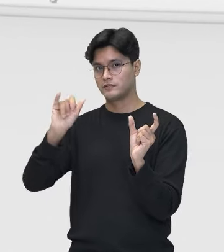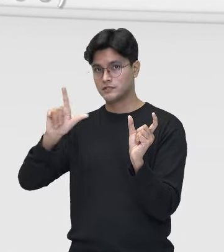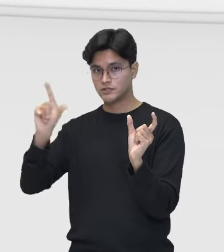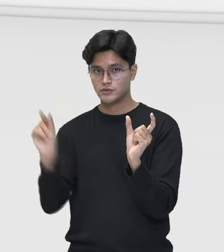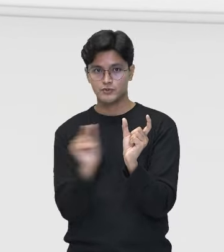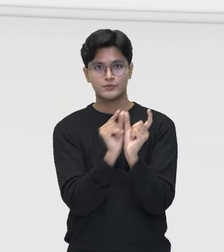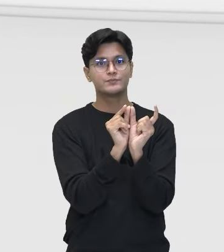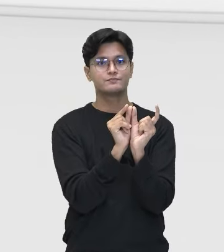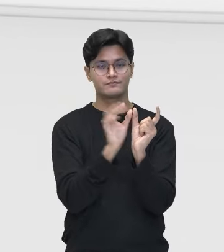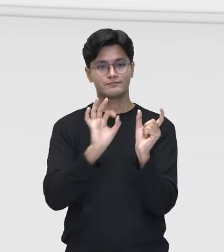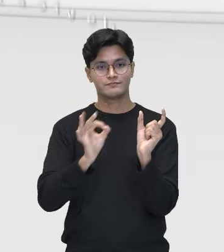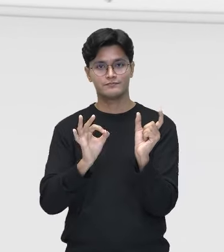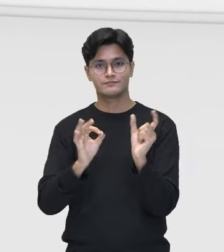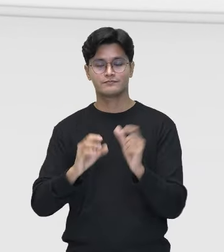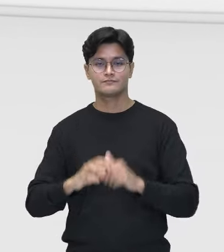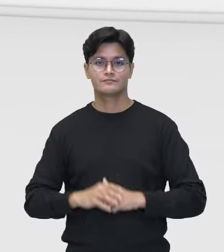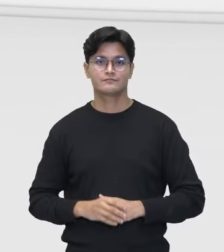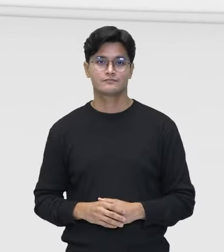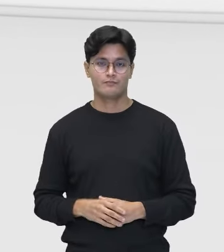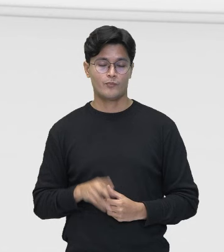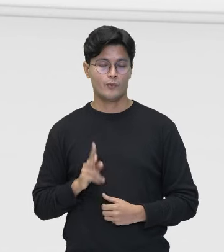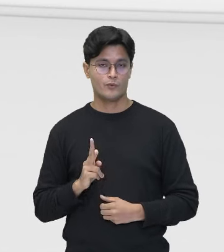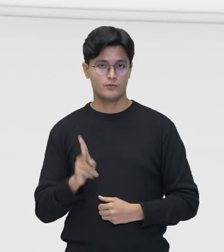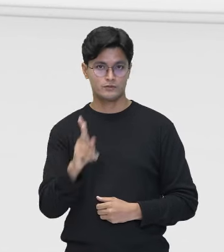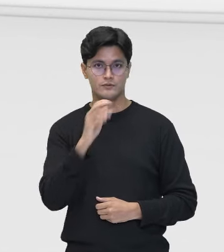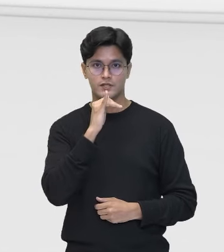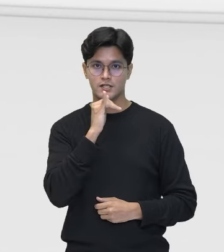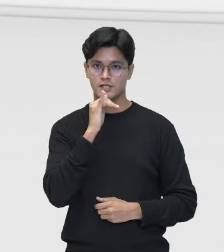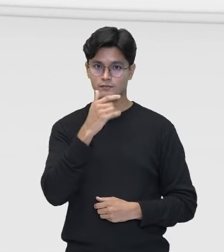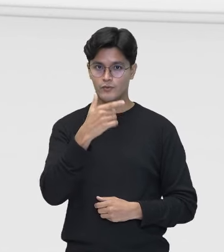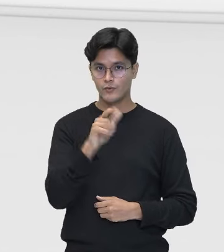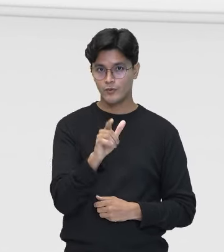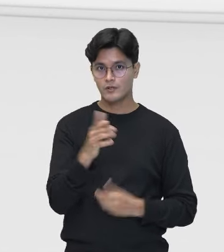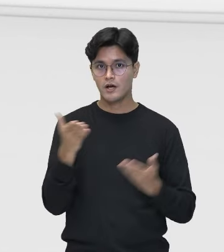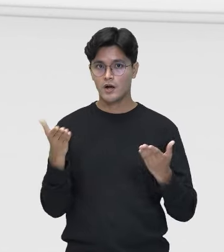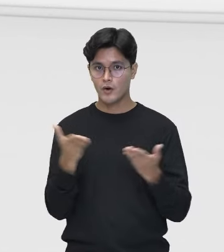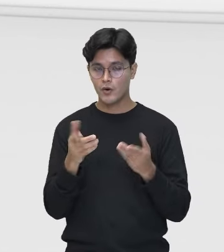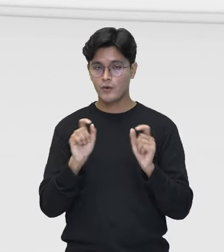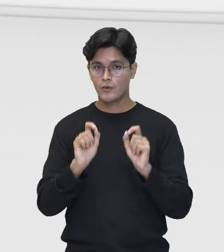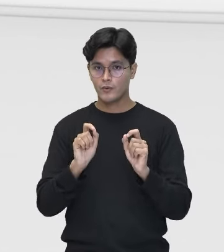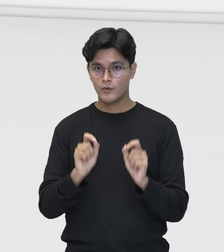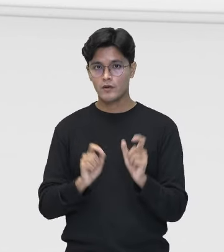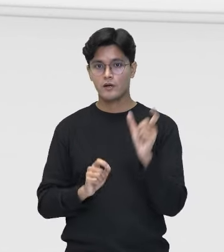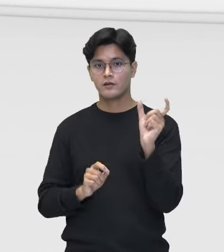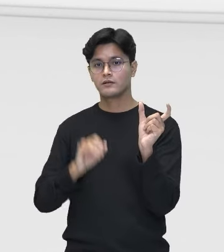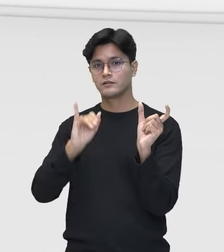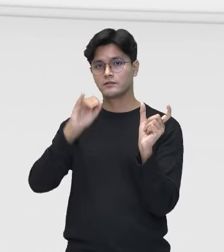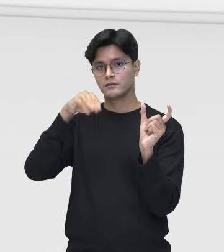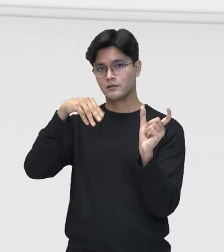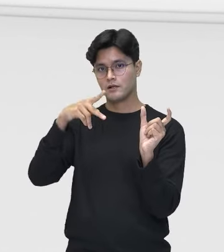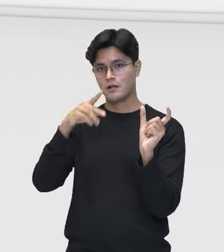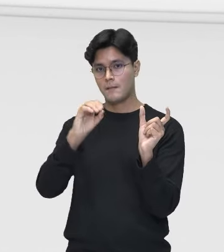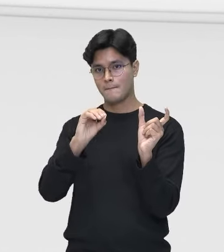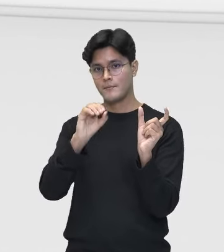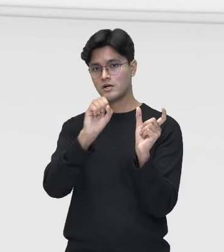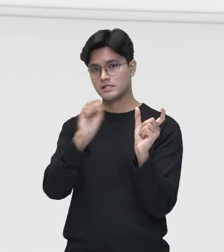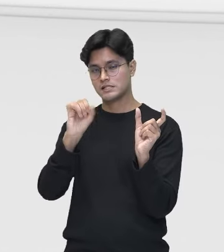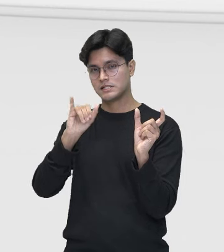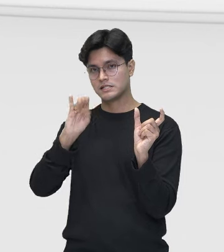mais outros exemplos aqui com os nossos prefixos. Agora o im. Impossible. Ficou o